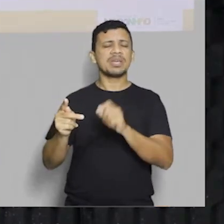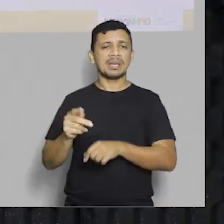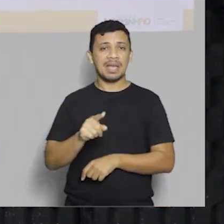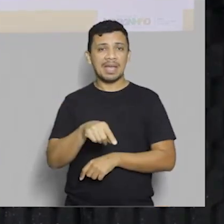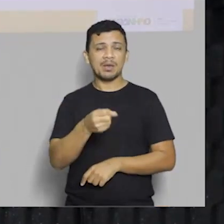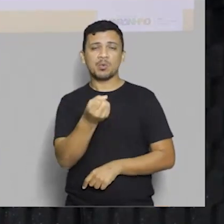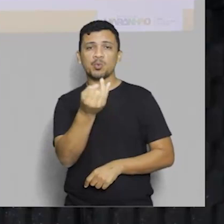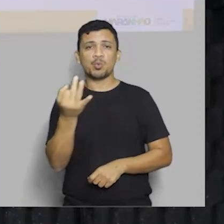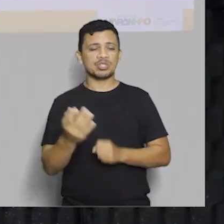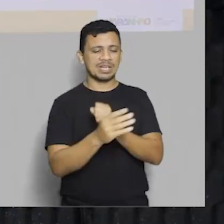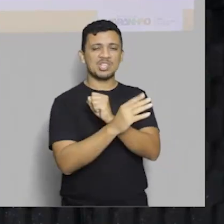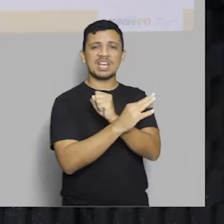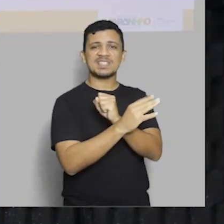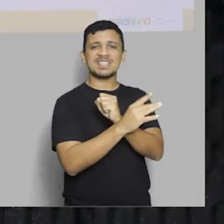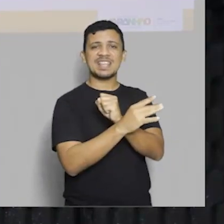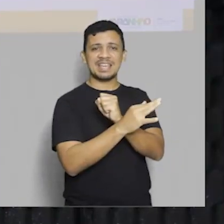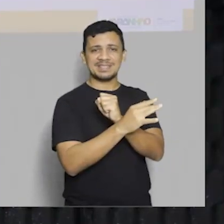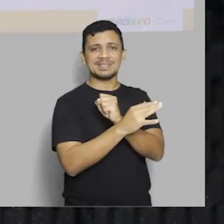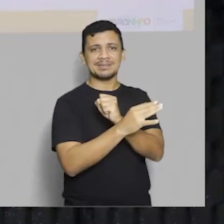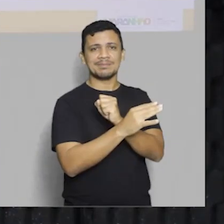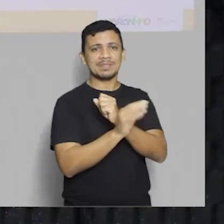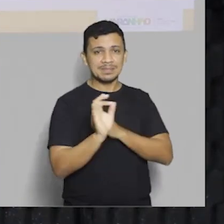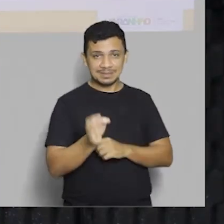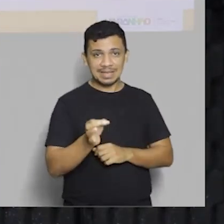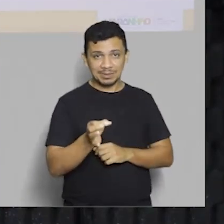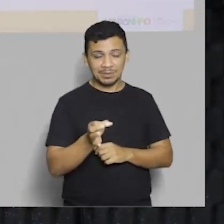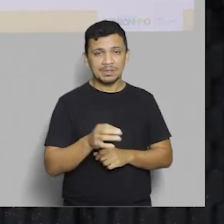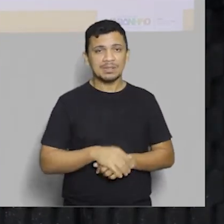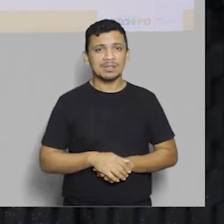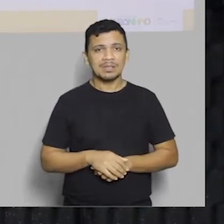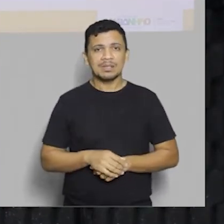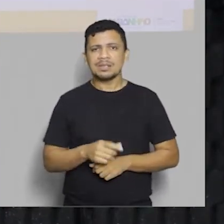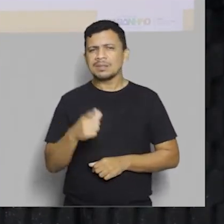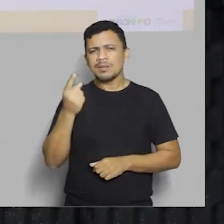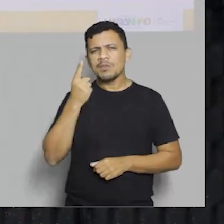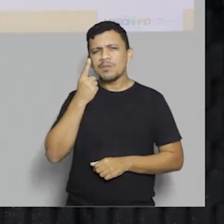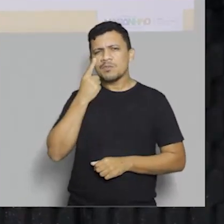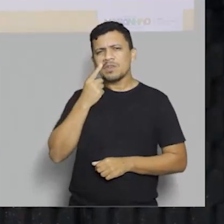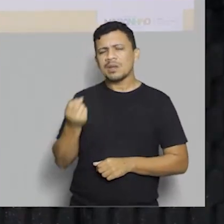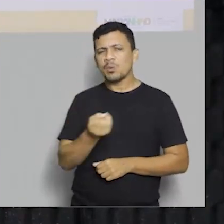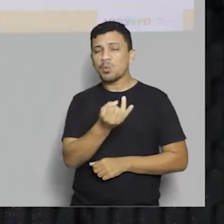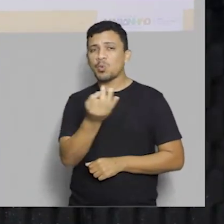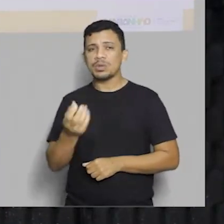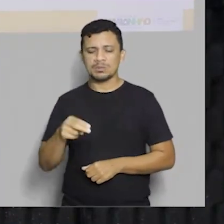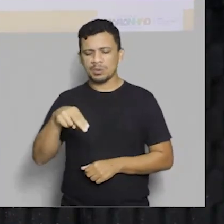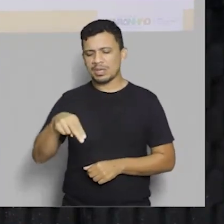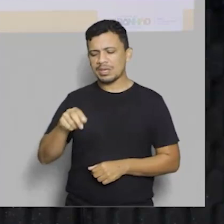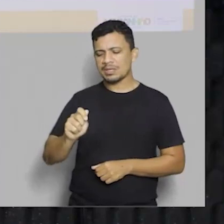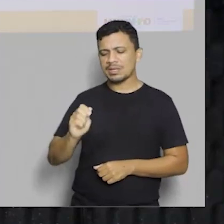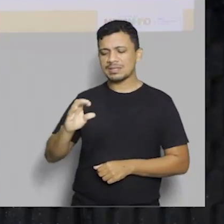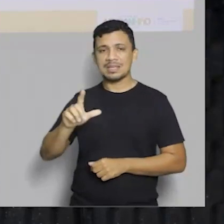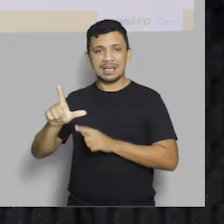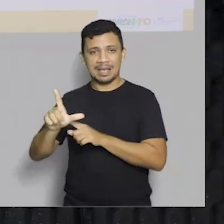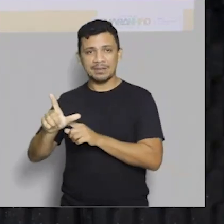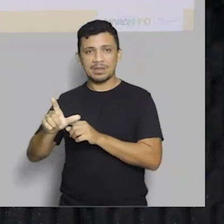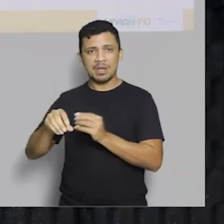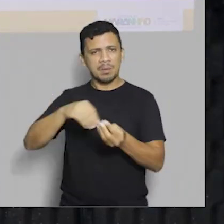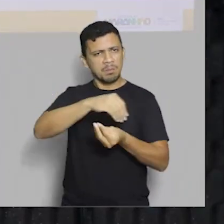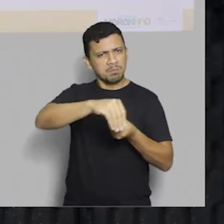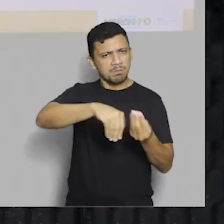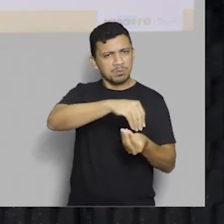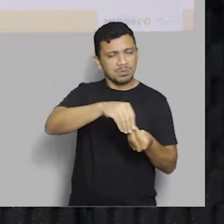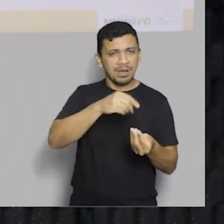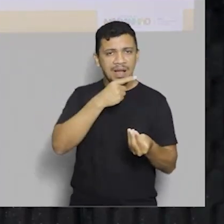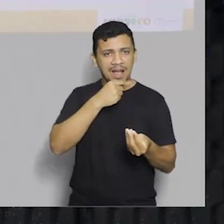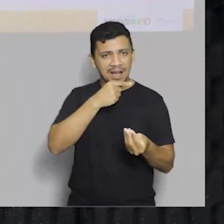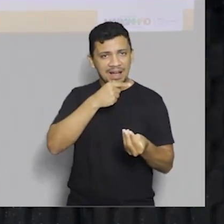de acidez, beleza? O cloreto de sódio, né, quando dissolvido em água, gera uma